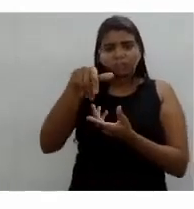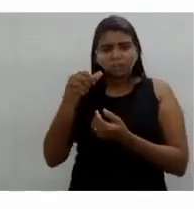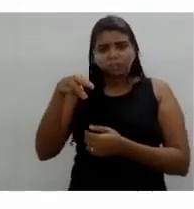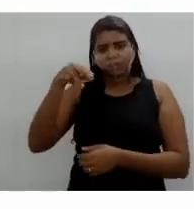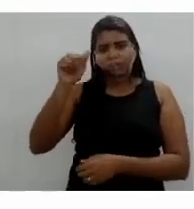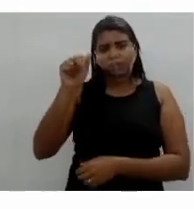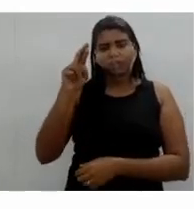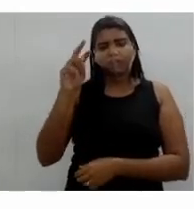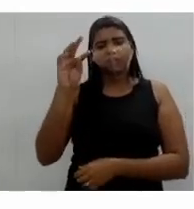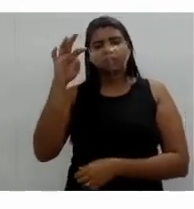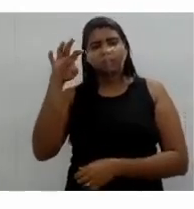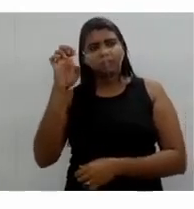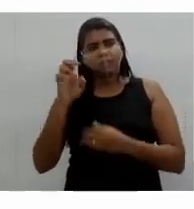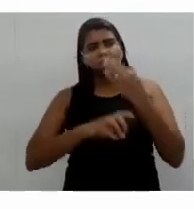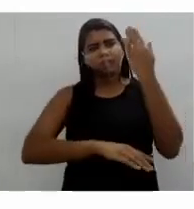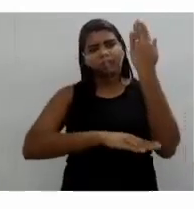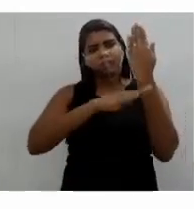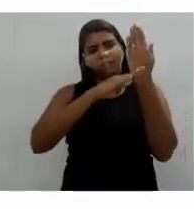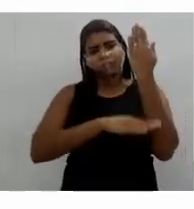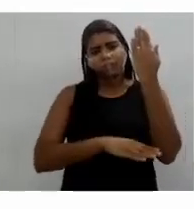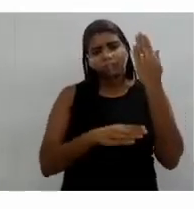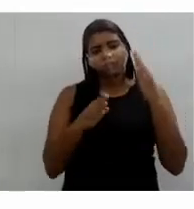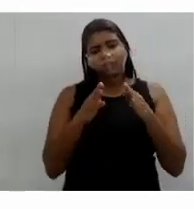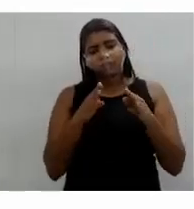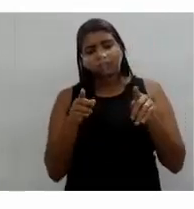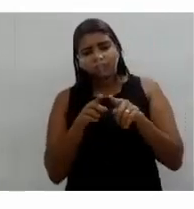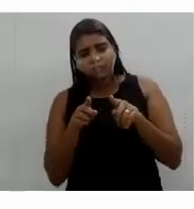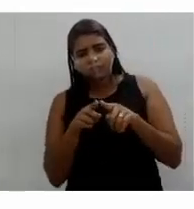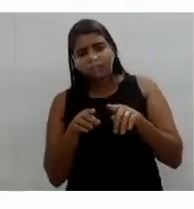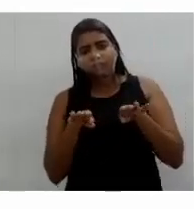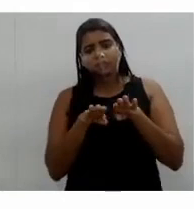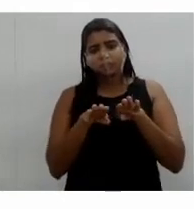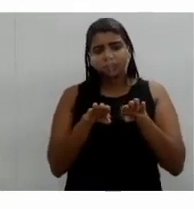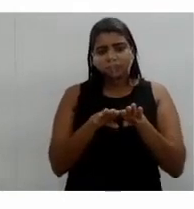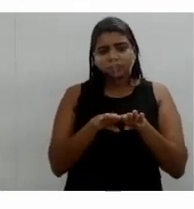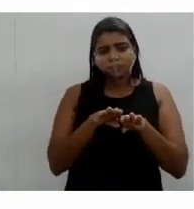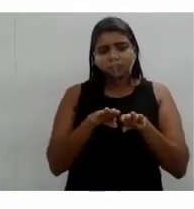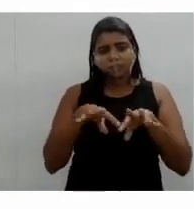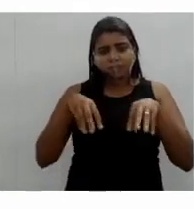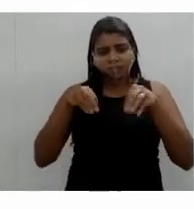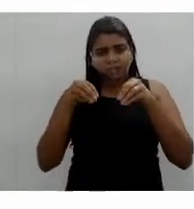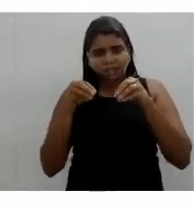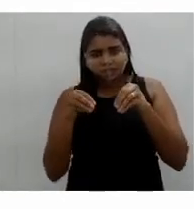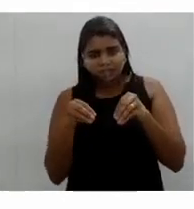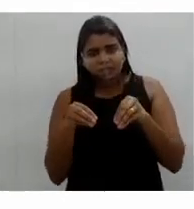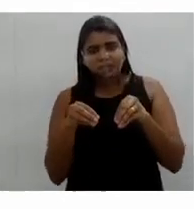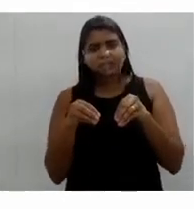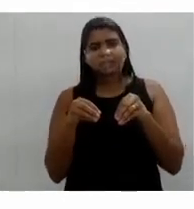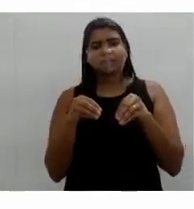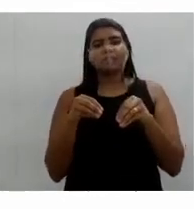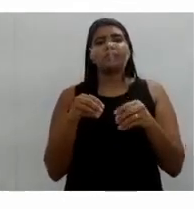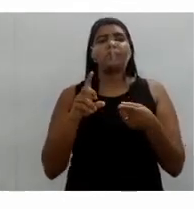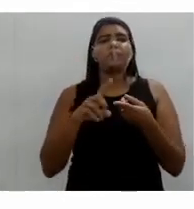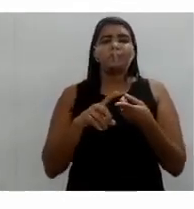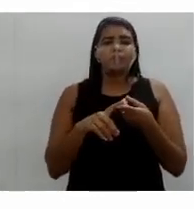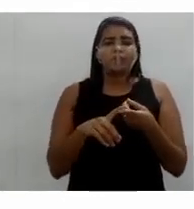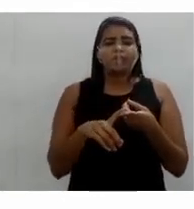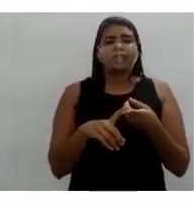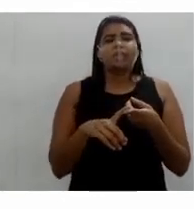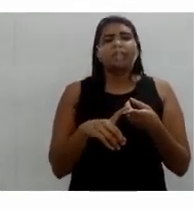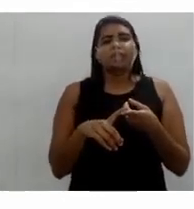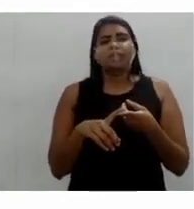Marte é o que tem a temperatura mais aproximada da Terra. Marte é o que tem uma atmosfera também próxima da